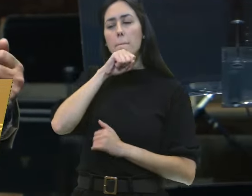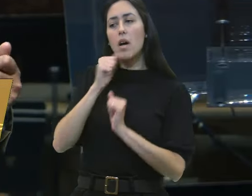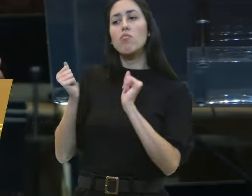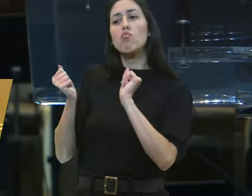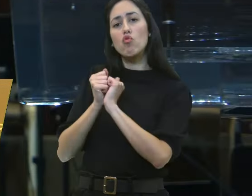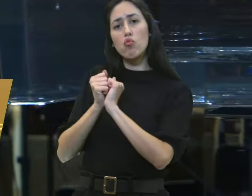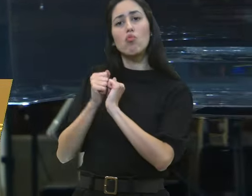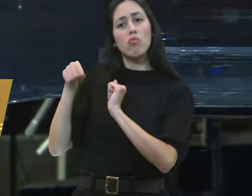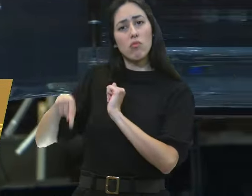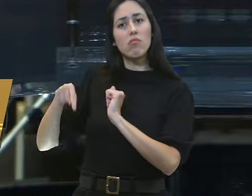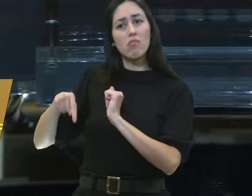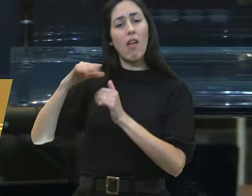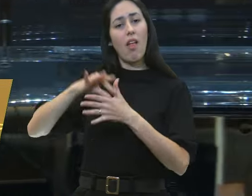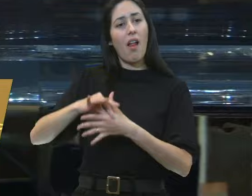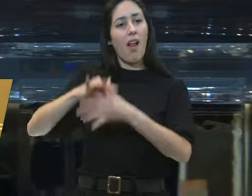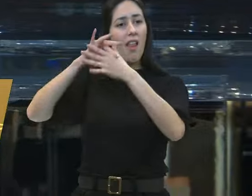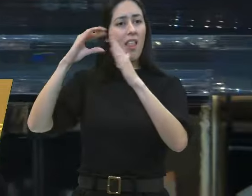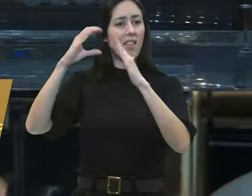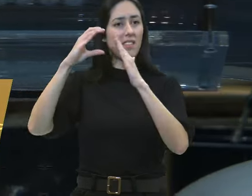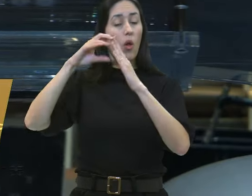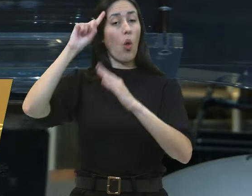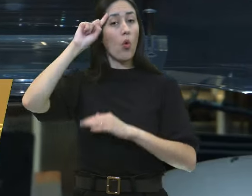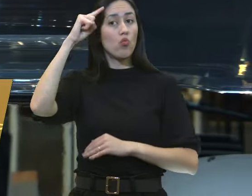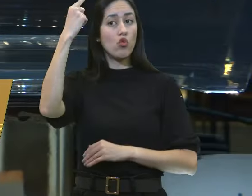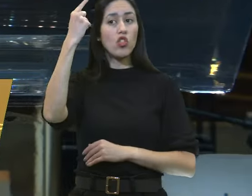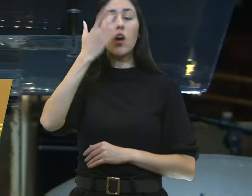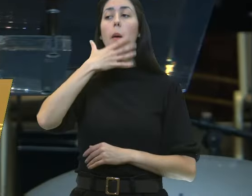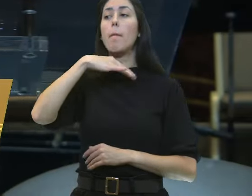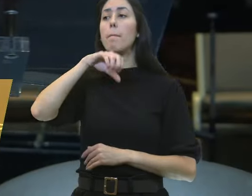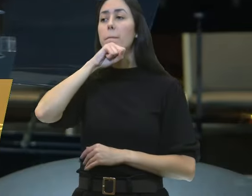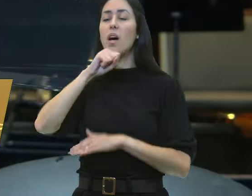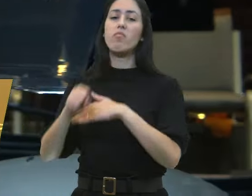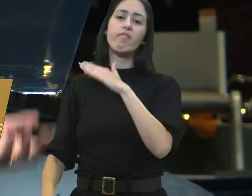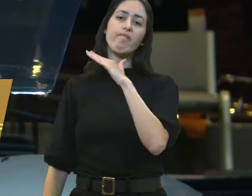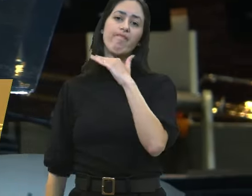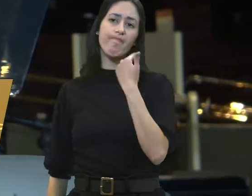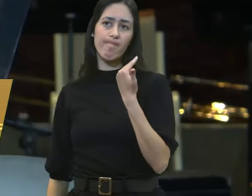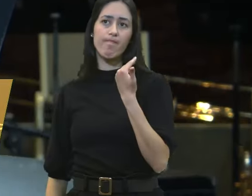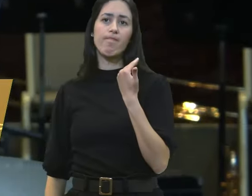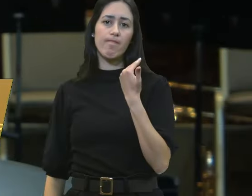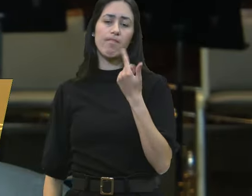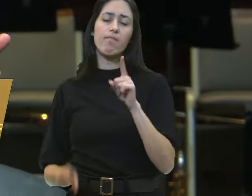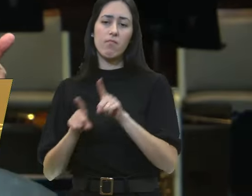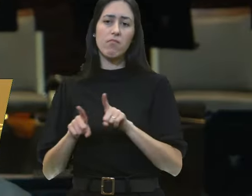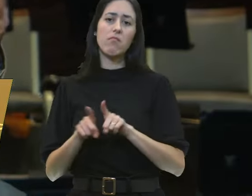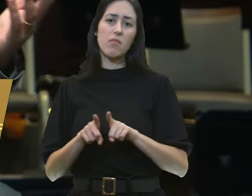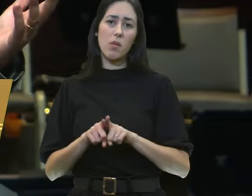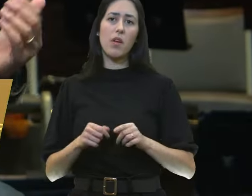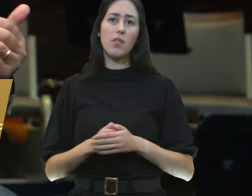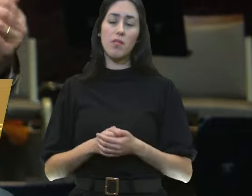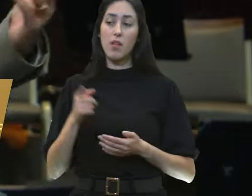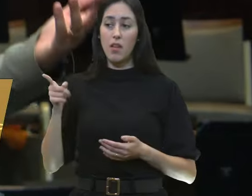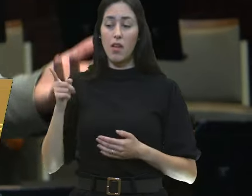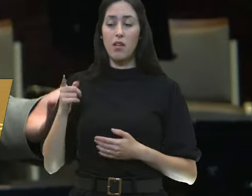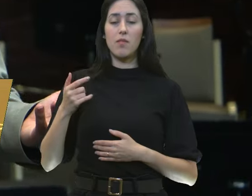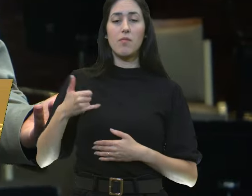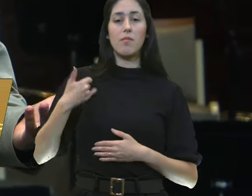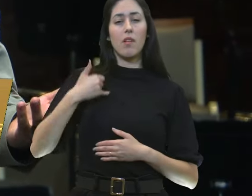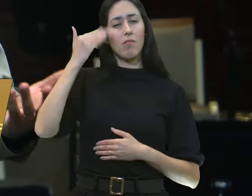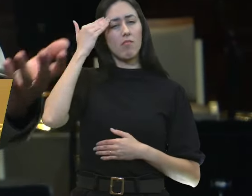dessa igreja. E um dia o seu pai faleceu também. E agora ele, final da adolescência, início